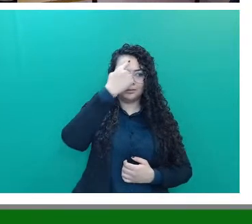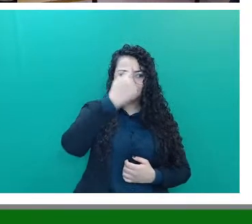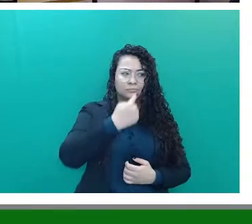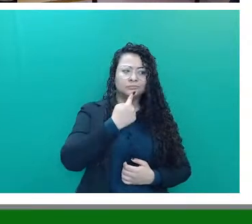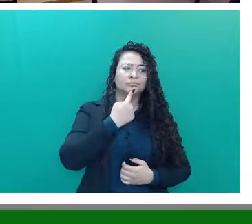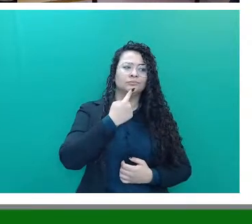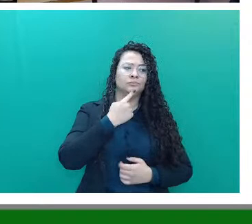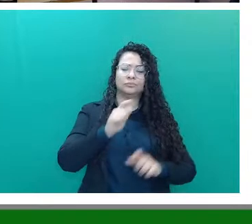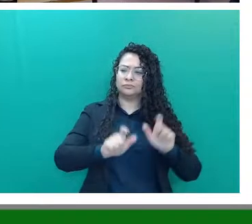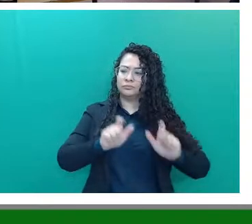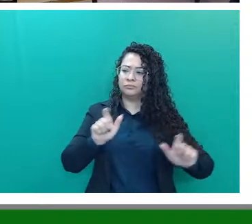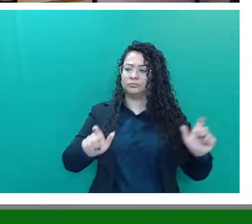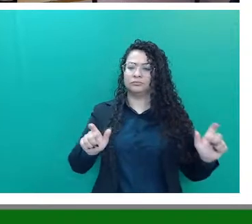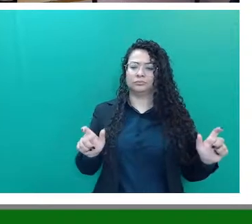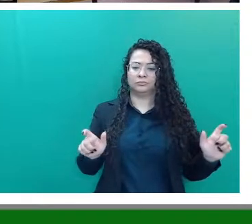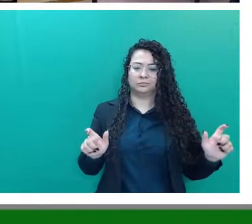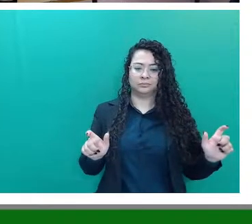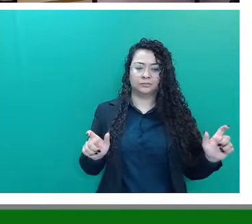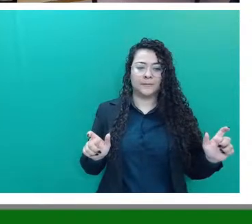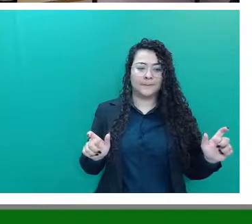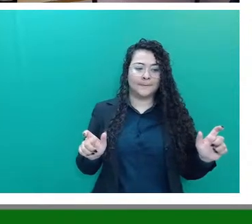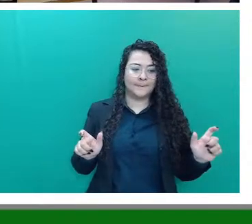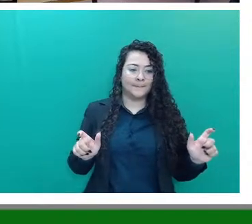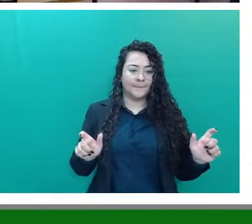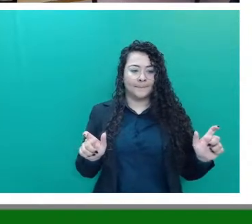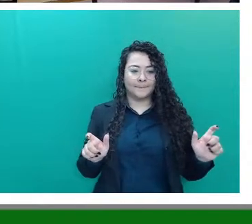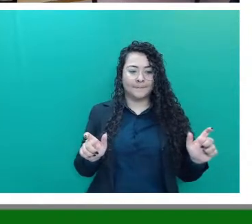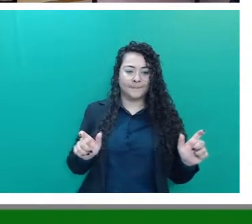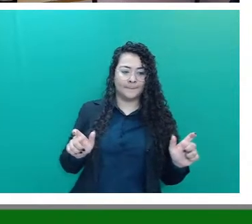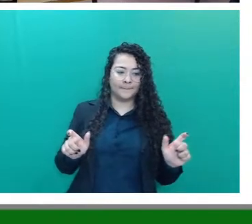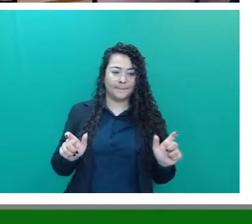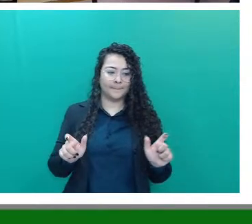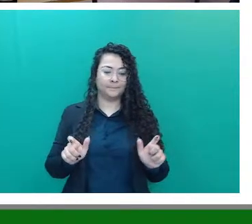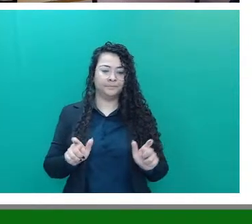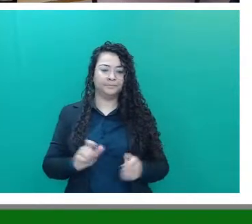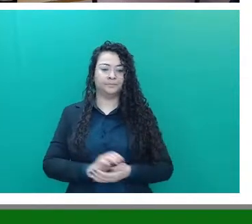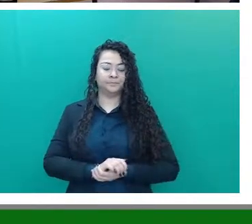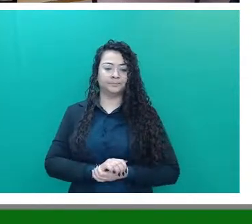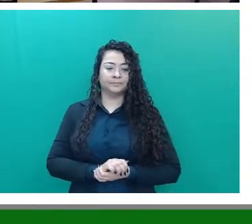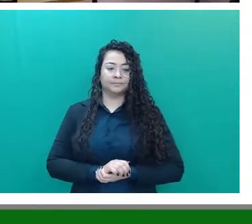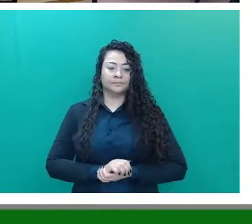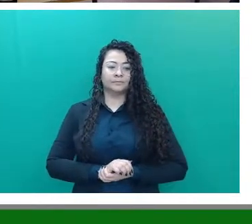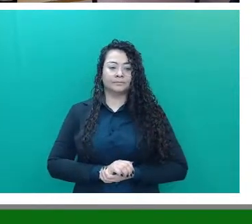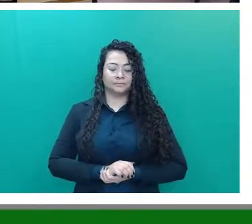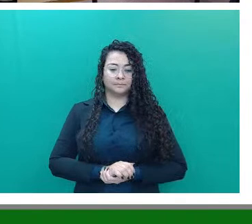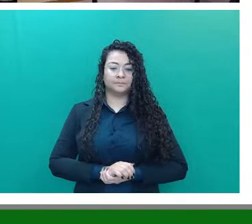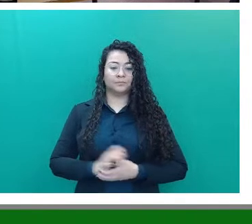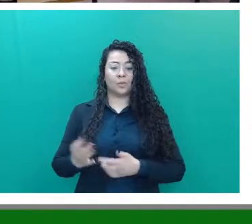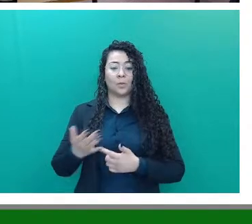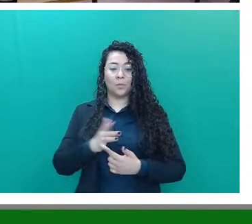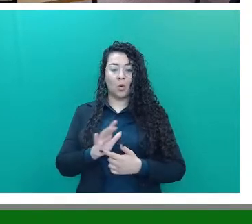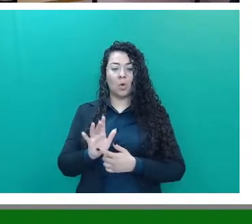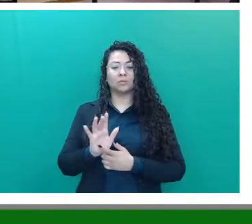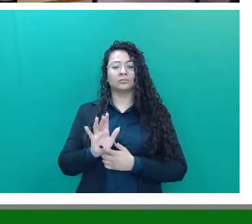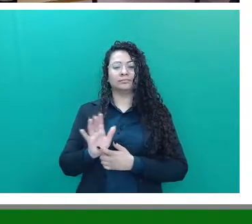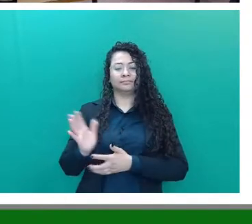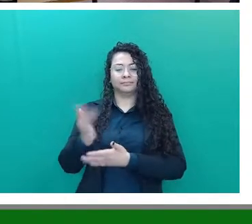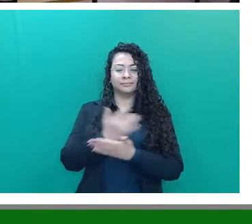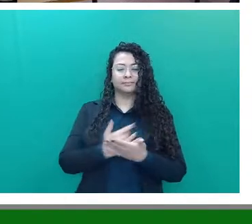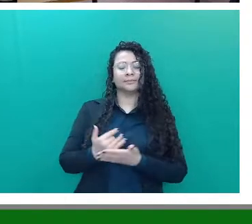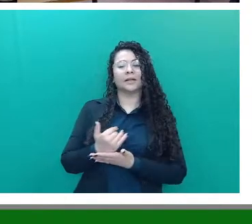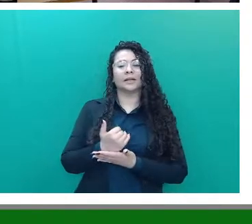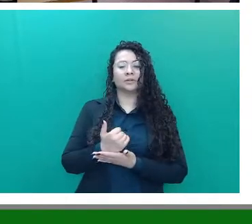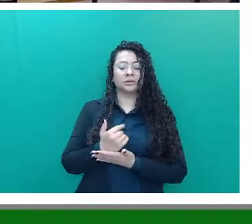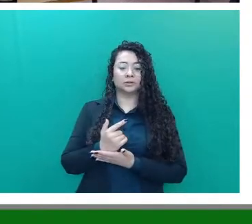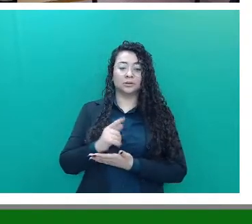Na página 189, você apresenta os dados e depois você faz a sua interpretação, a